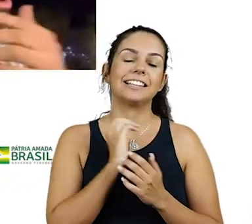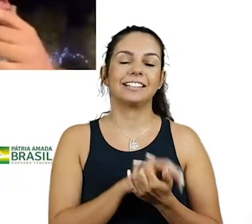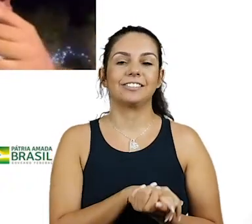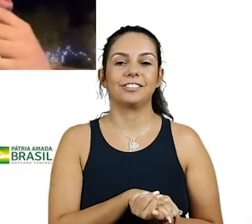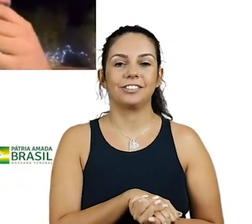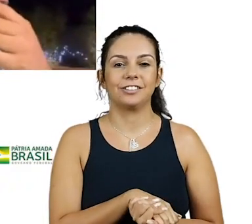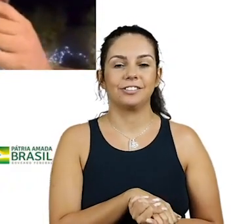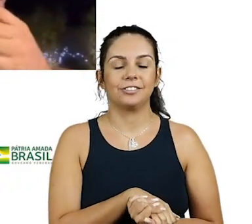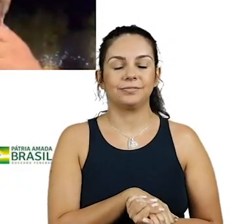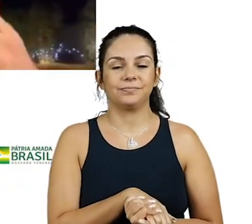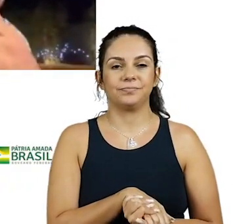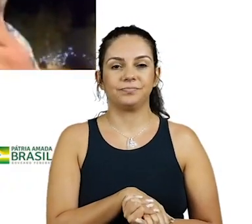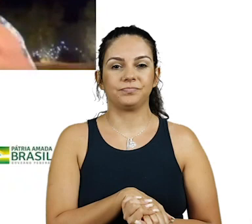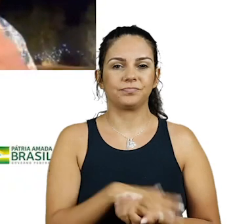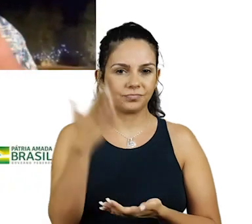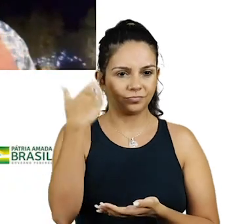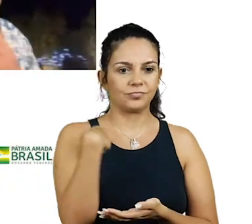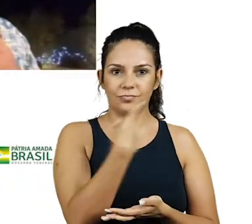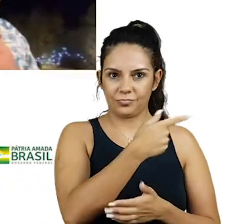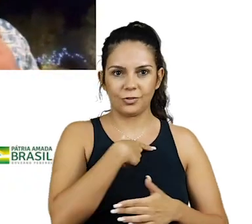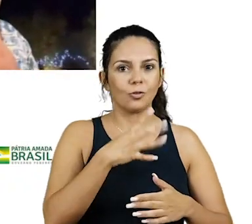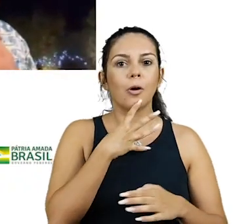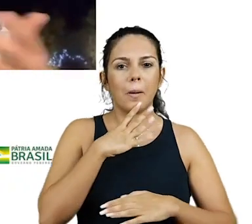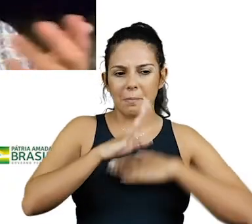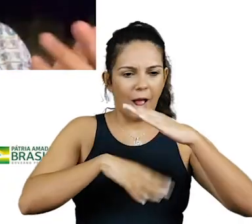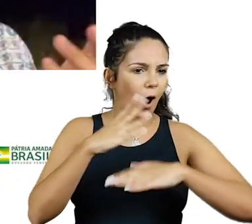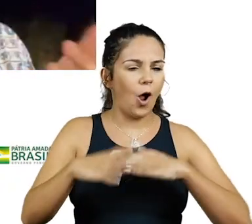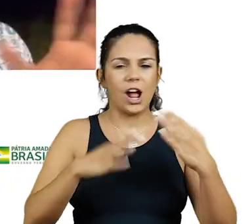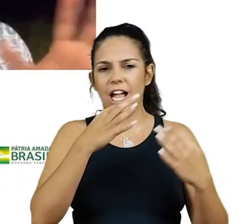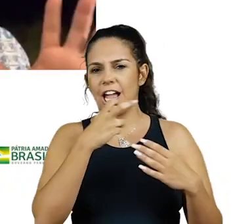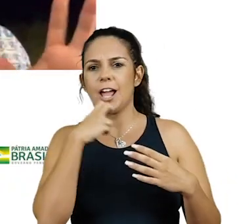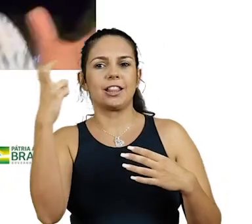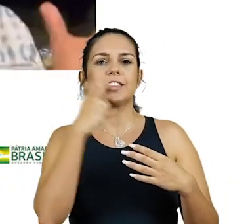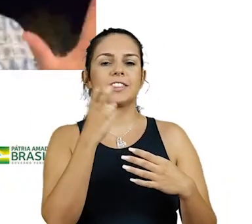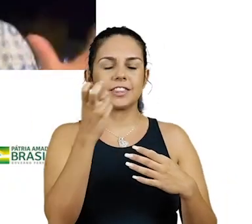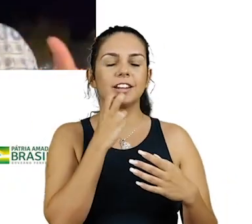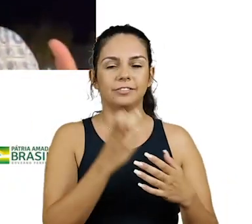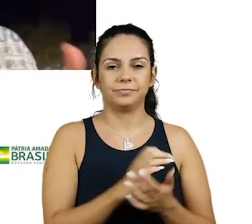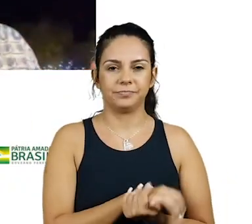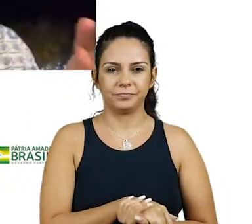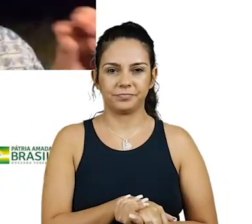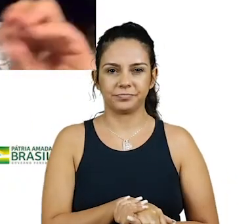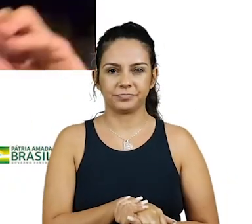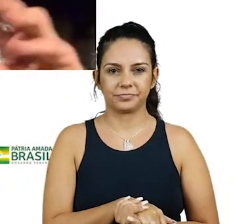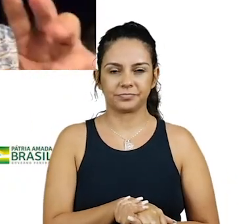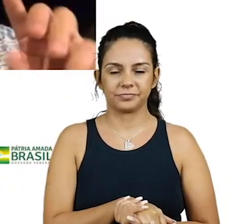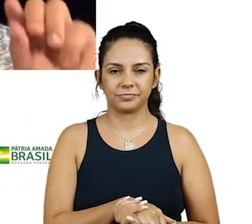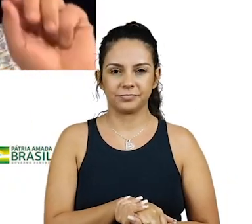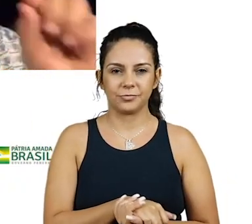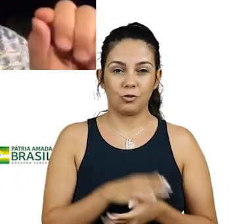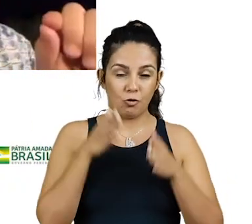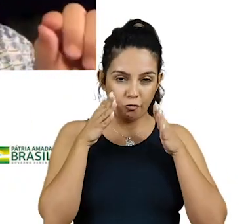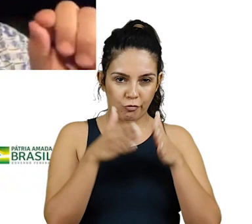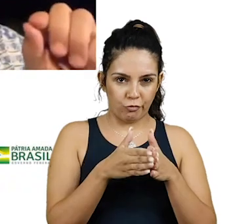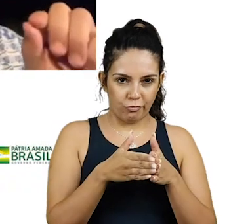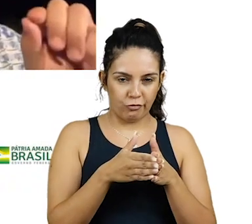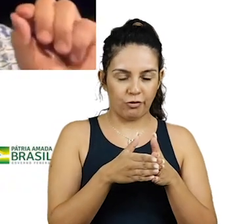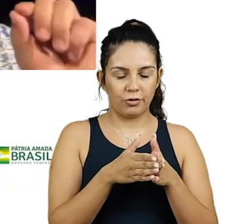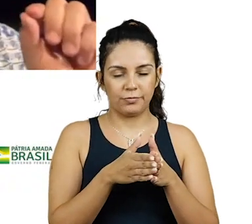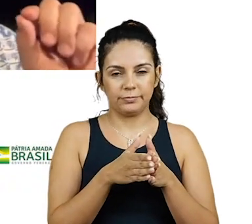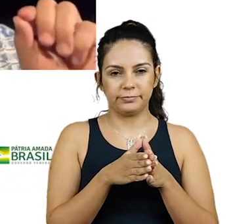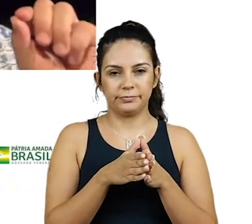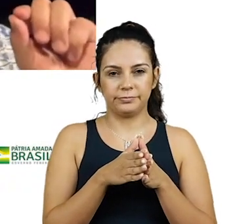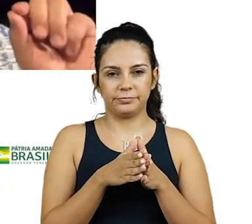não presencial, digital, mas a gente conheceu a bagunça, a gritaria. Então, eu escrevo em qualquer lugar, mas o foco para